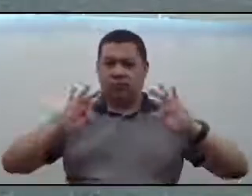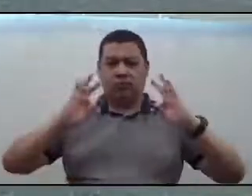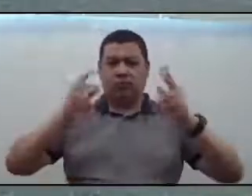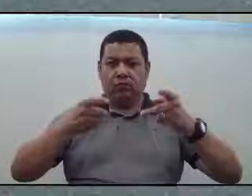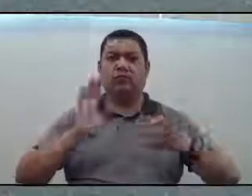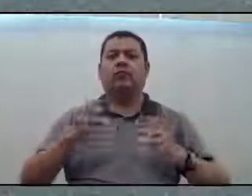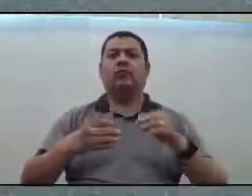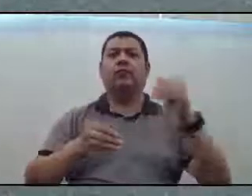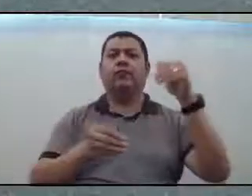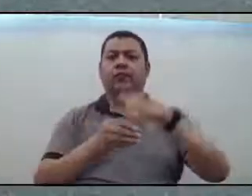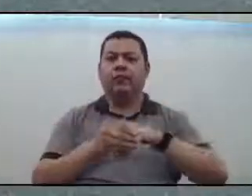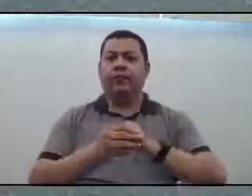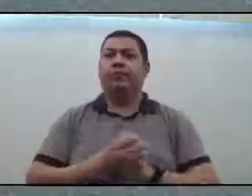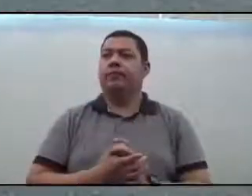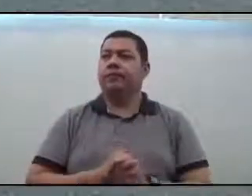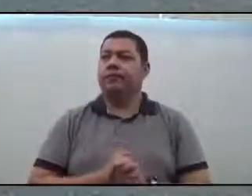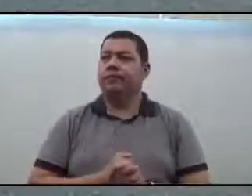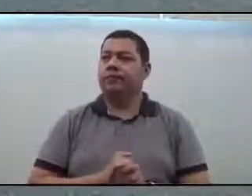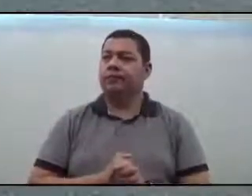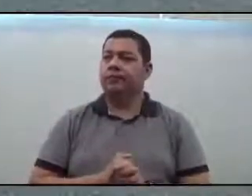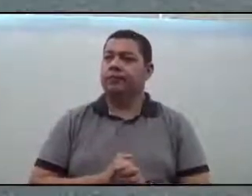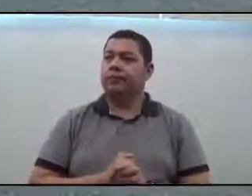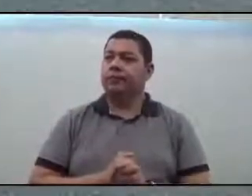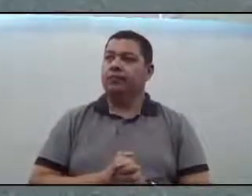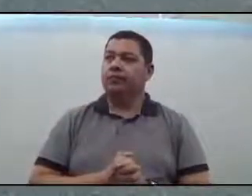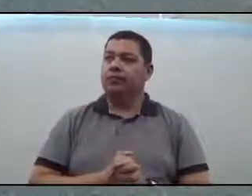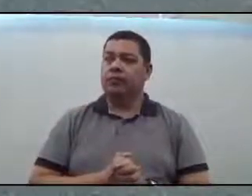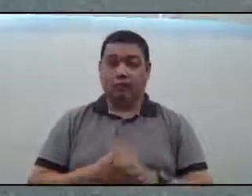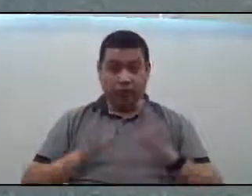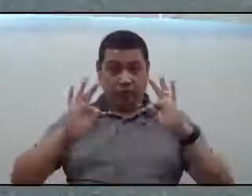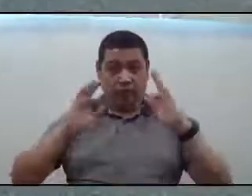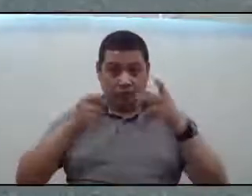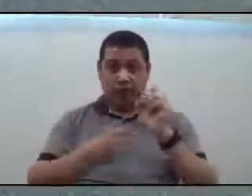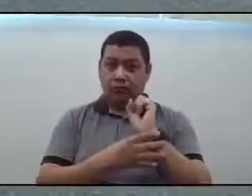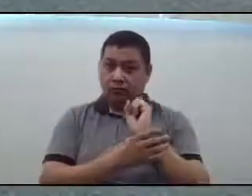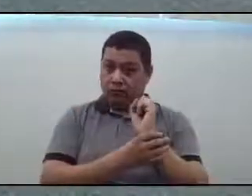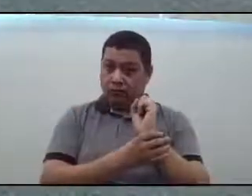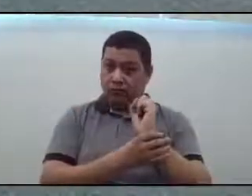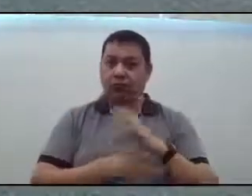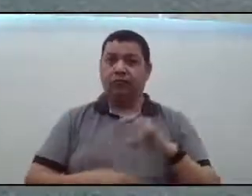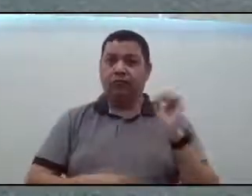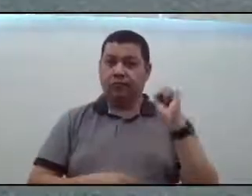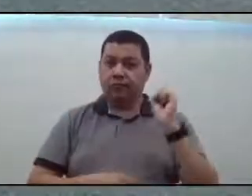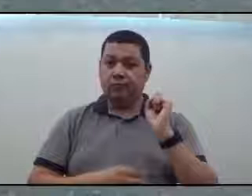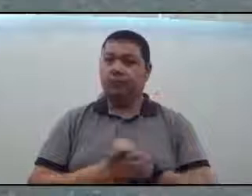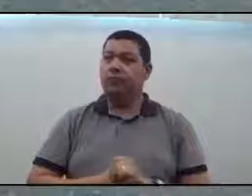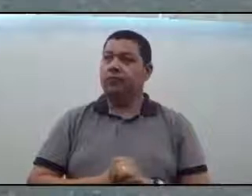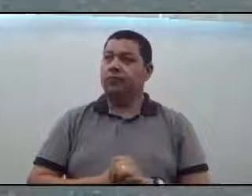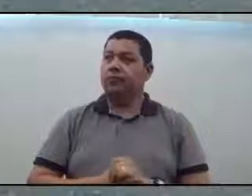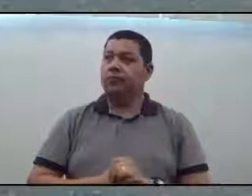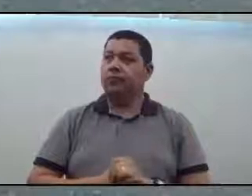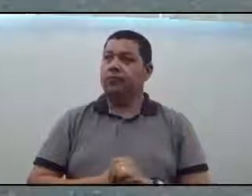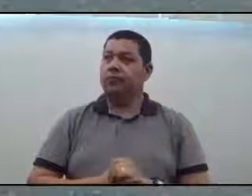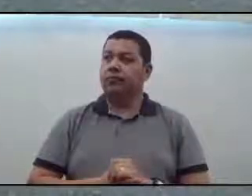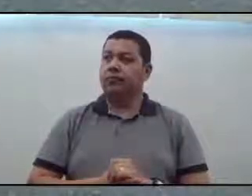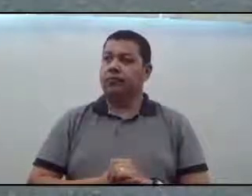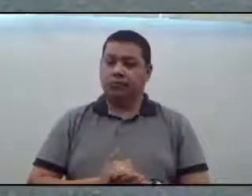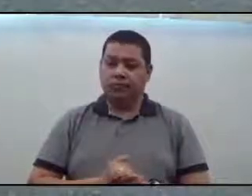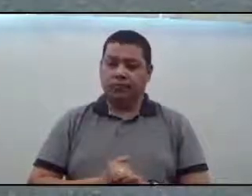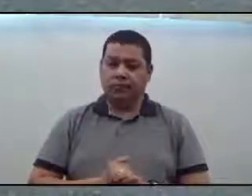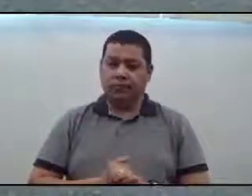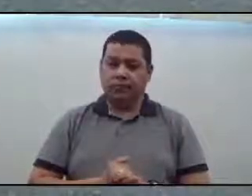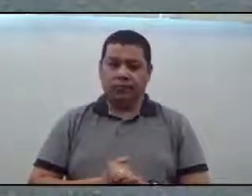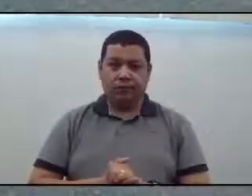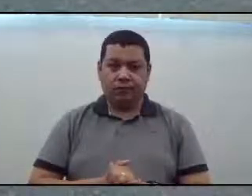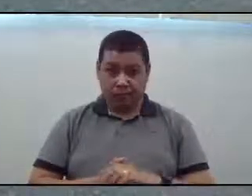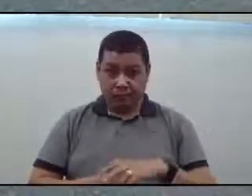Votamos essa moção de apelo, todos votaram favorável, teve uma aceitação unânime. E só para